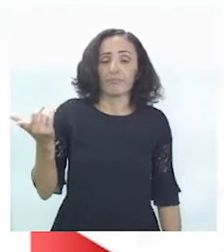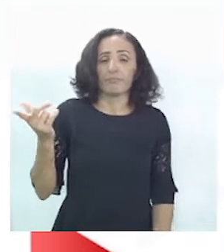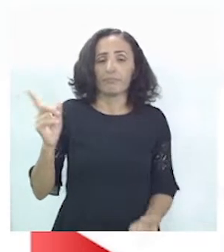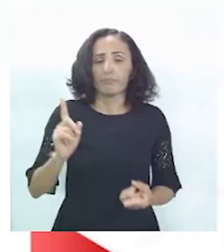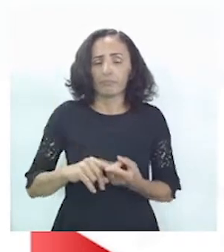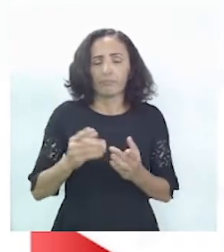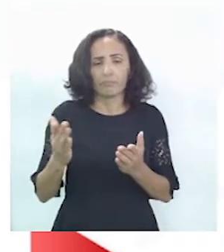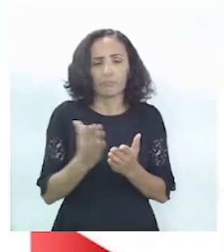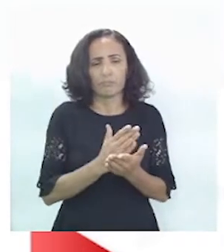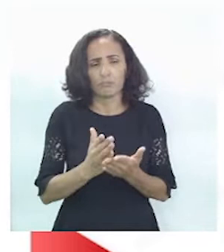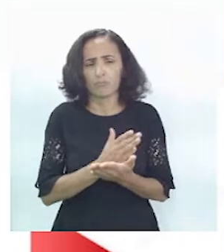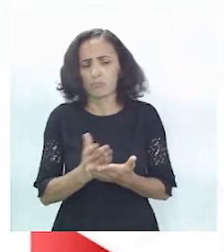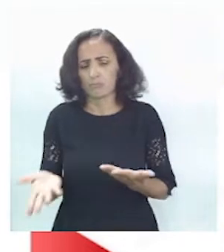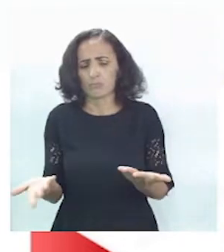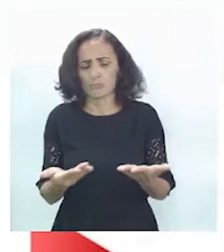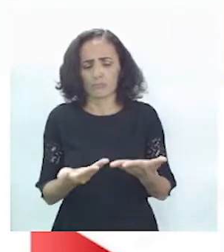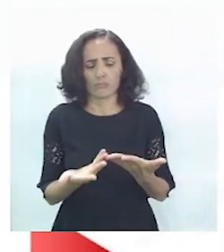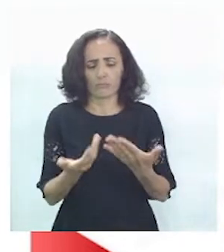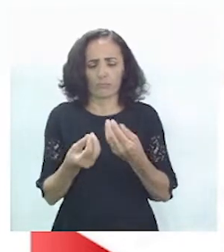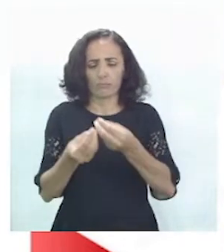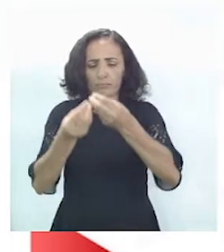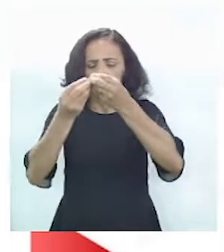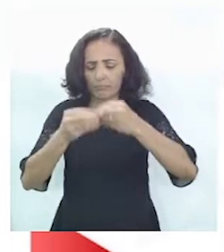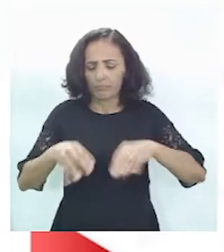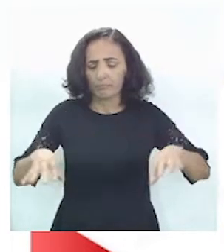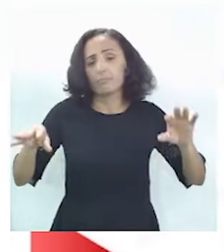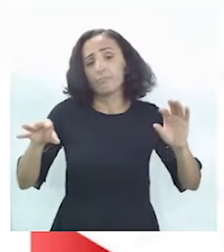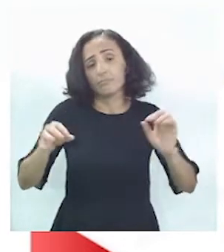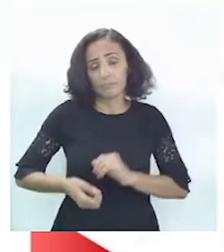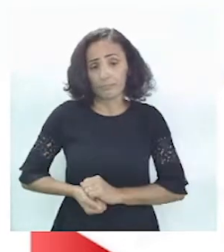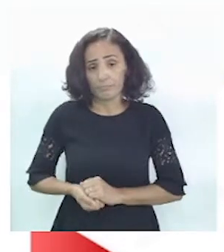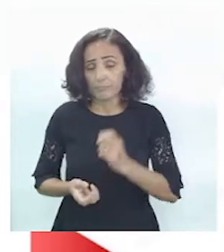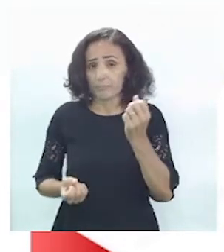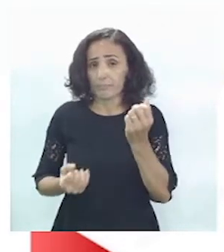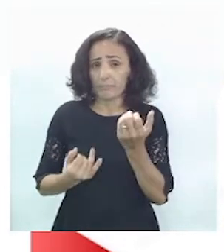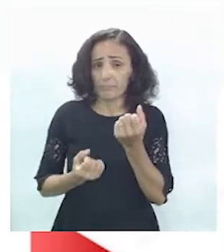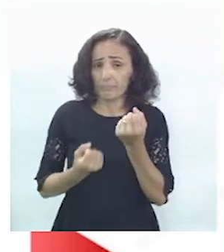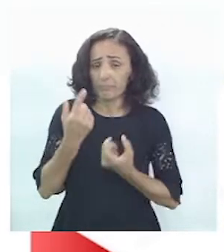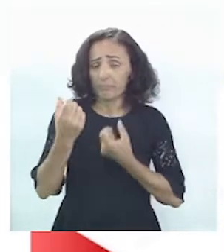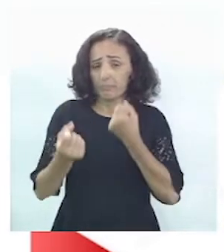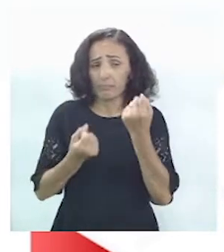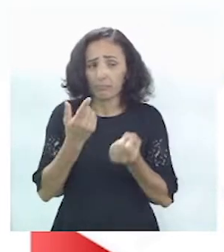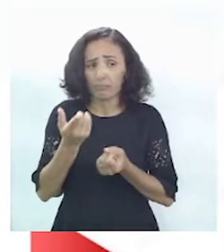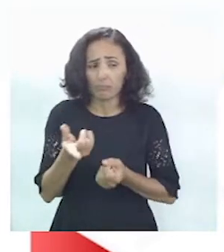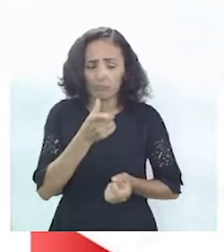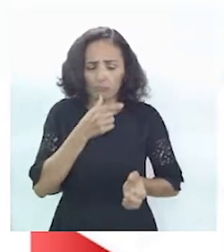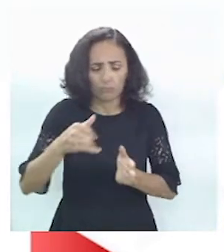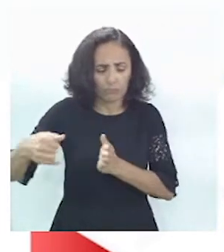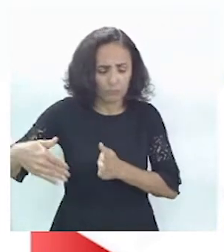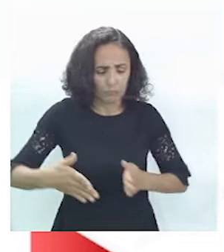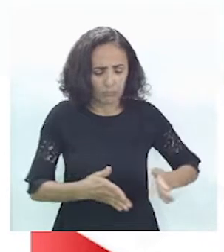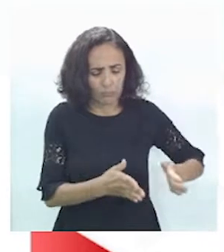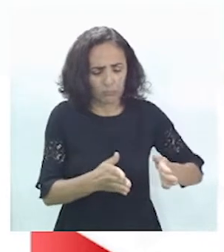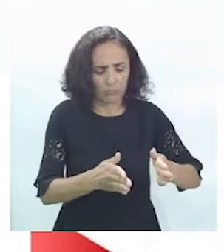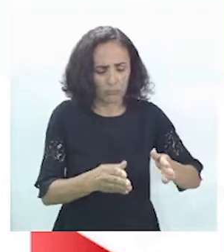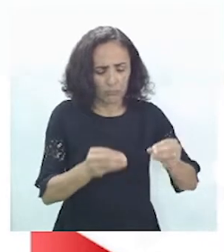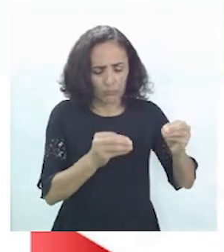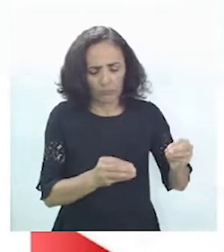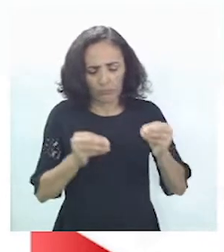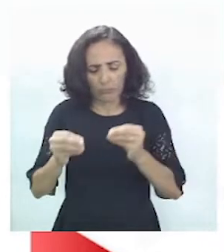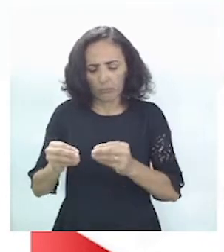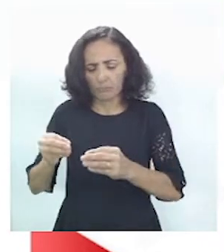as desvantagens de uma usina. Ou seja, muitas vezes vai desviar o curso dos rios, vai